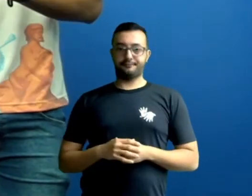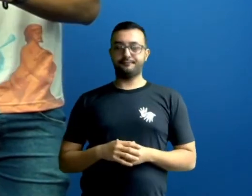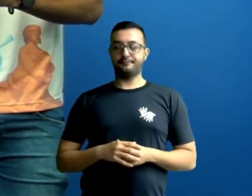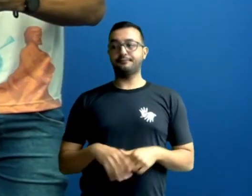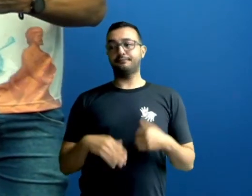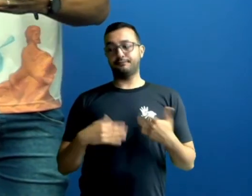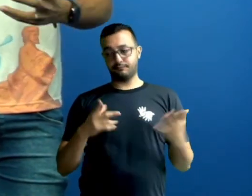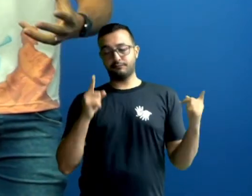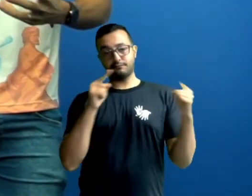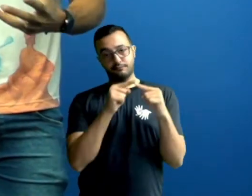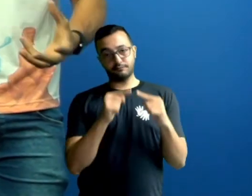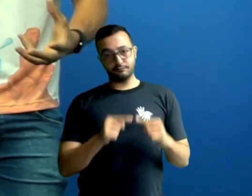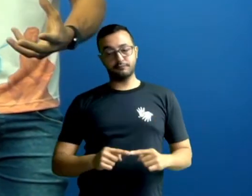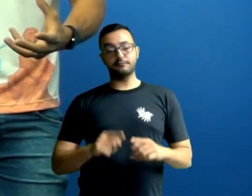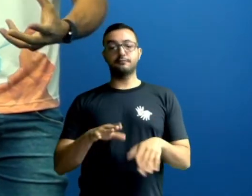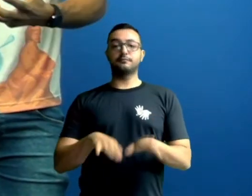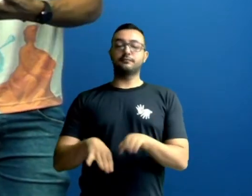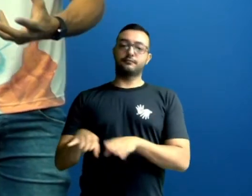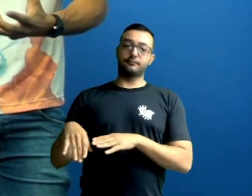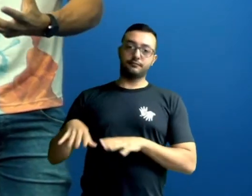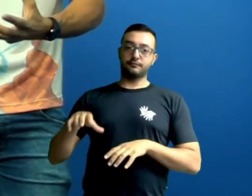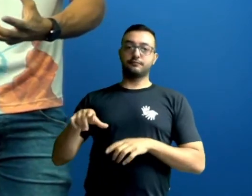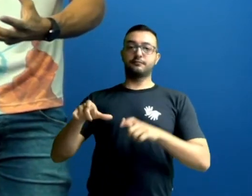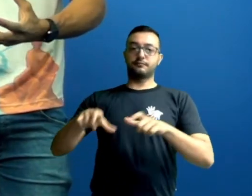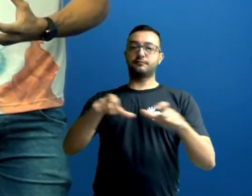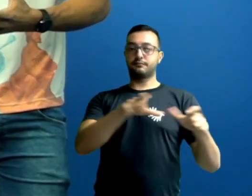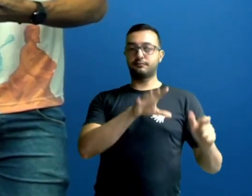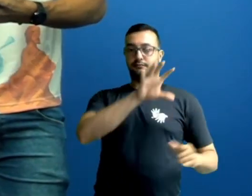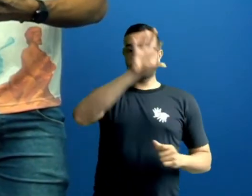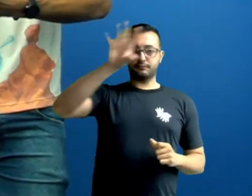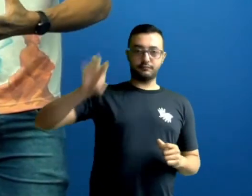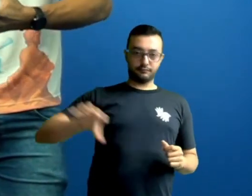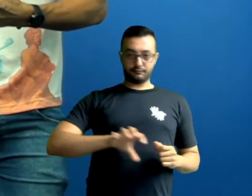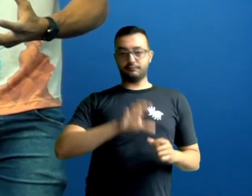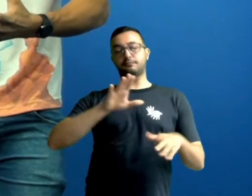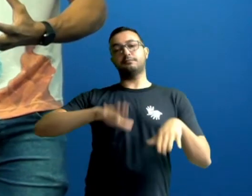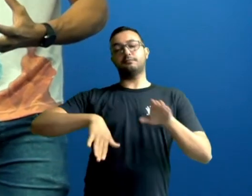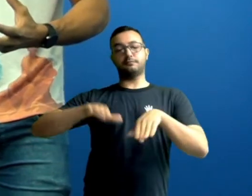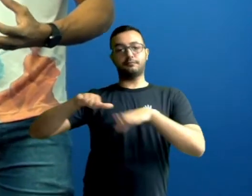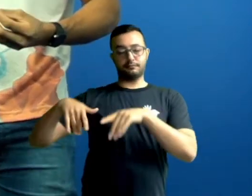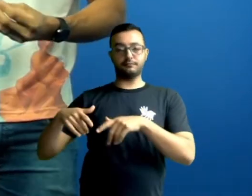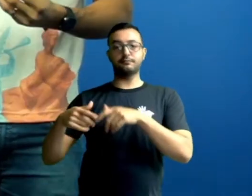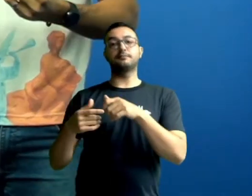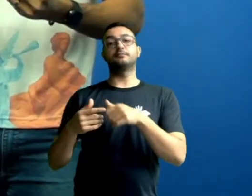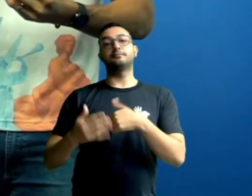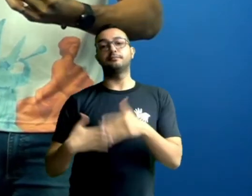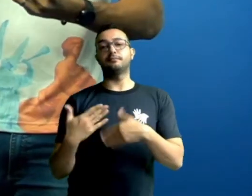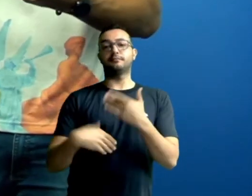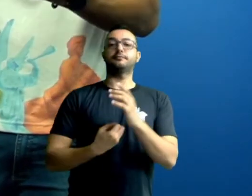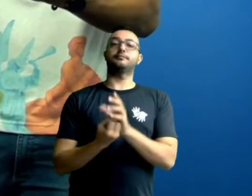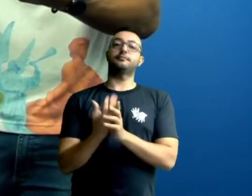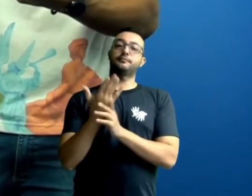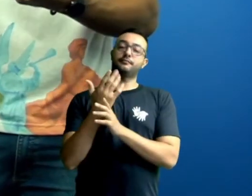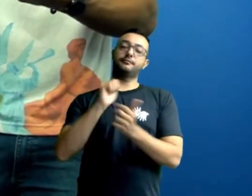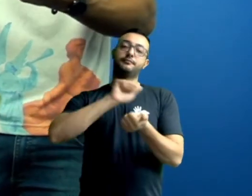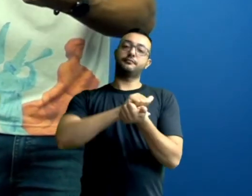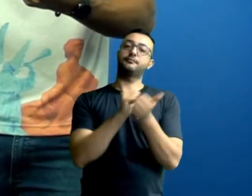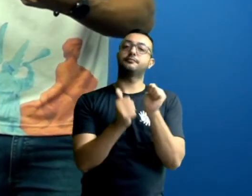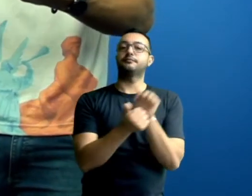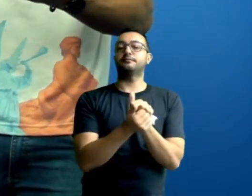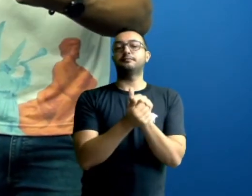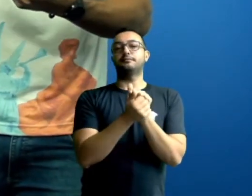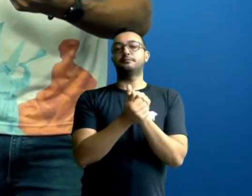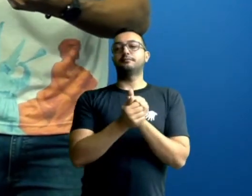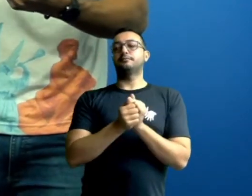certo? De acordo com determinadas regiões, né? Onde essas plantas elas se desenvolvem, elas são adaptadas e